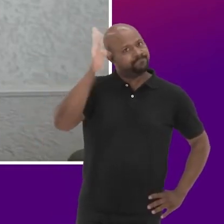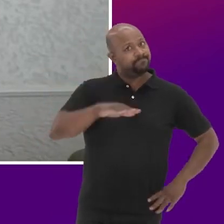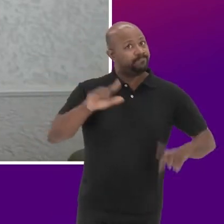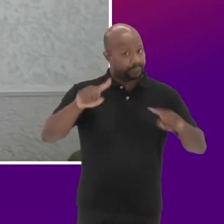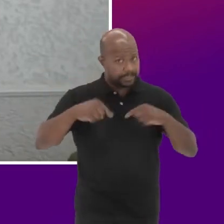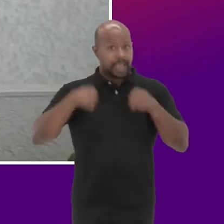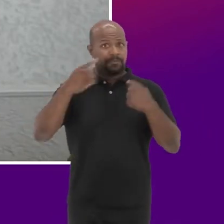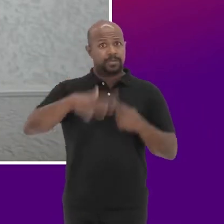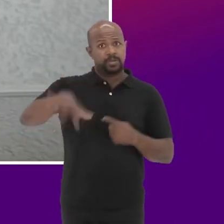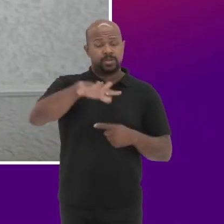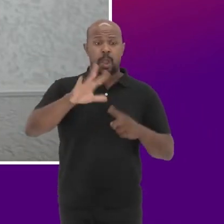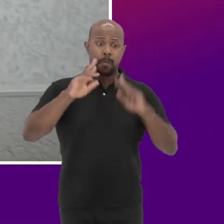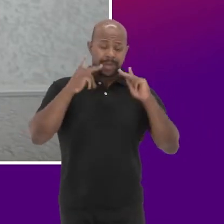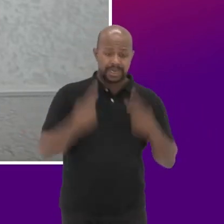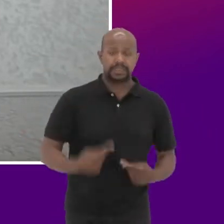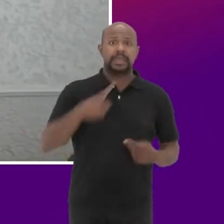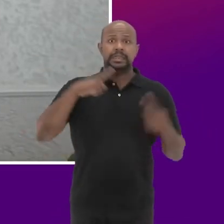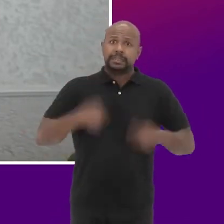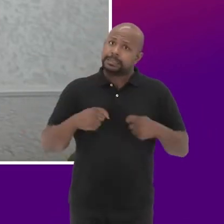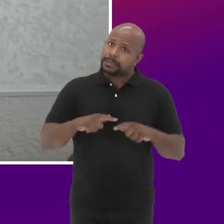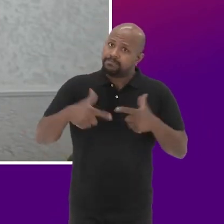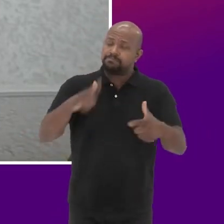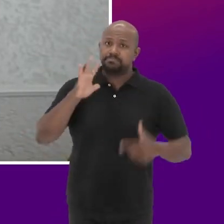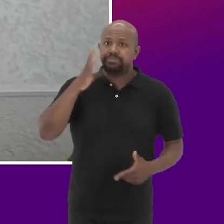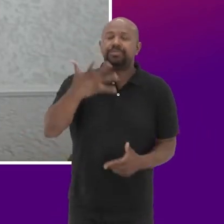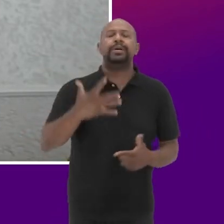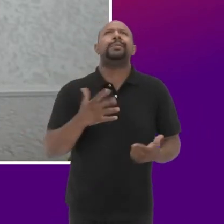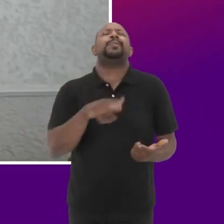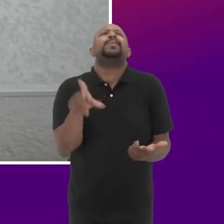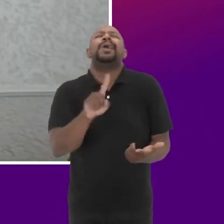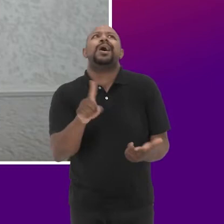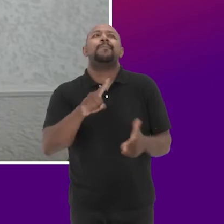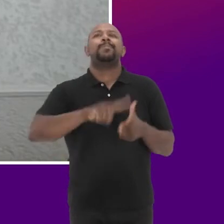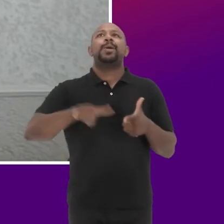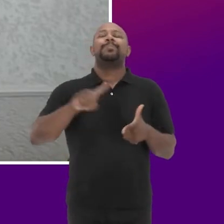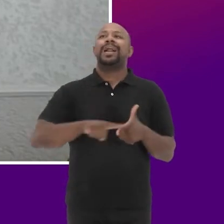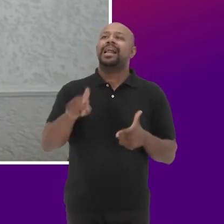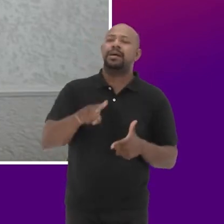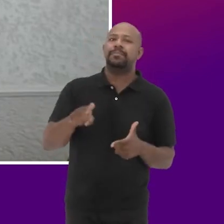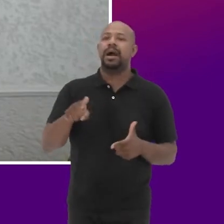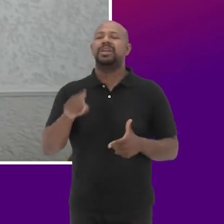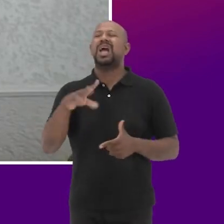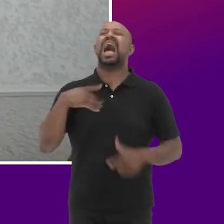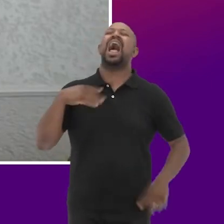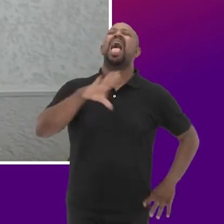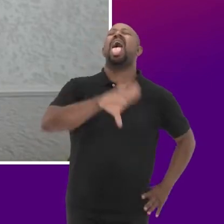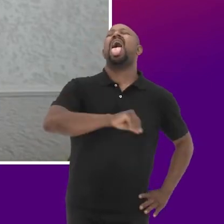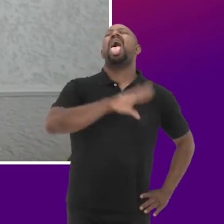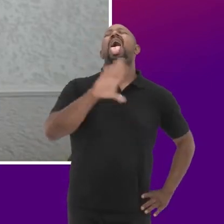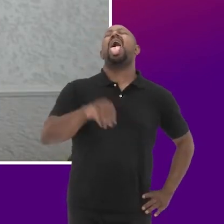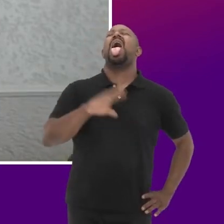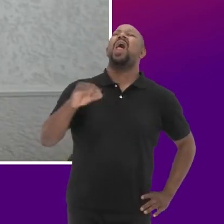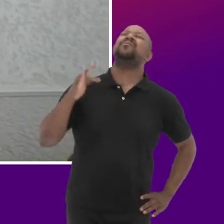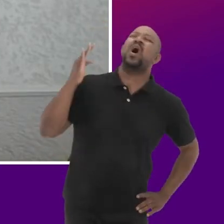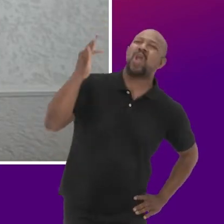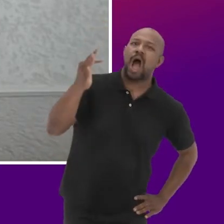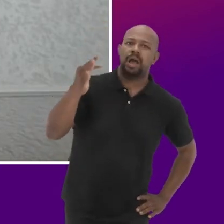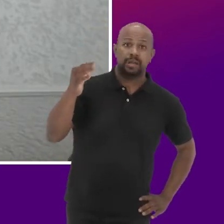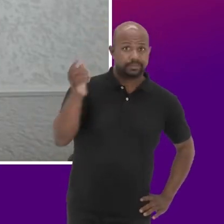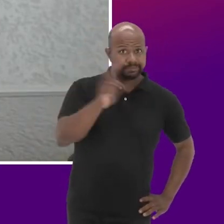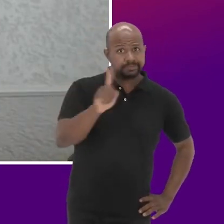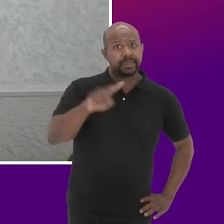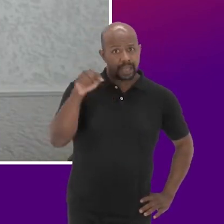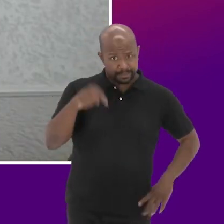que a humanidade tem para solucionar. Não é mais um problema a ser mitigado no futuro, e sim de